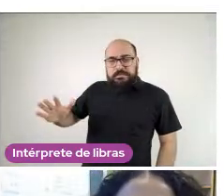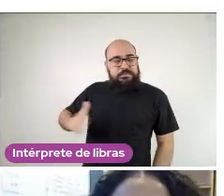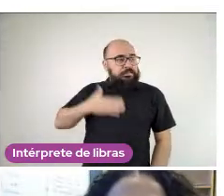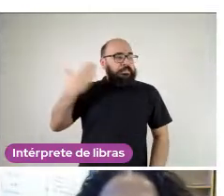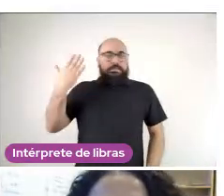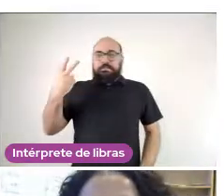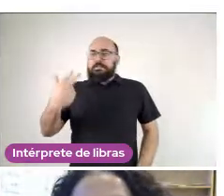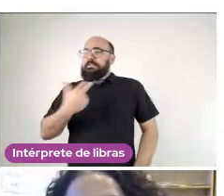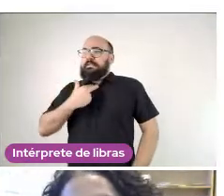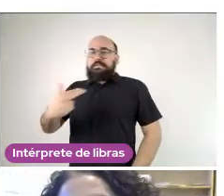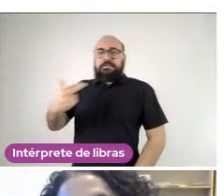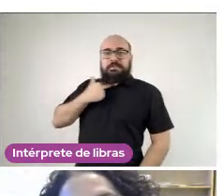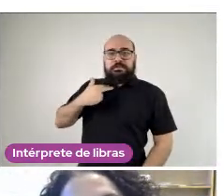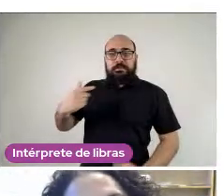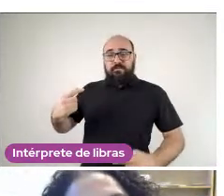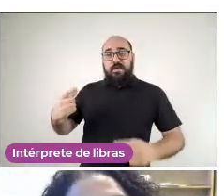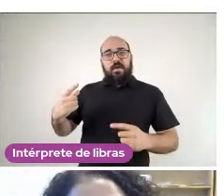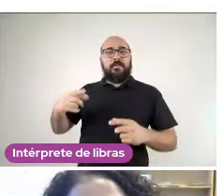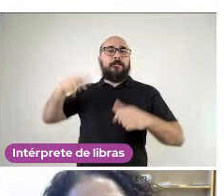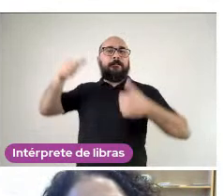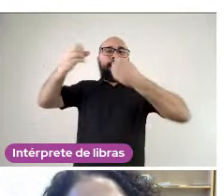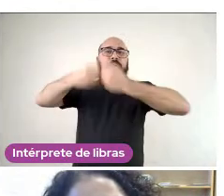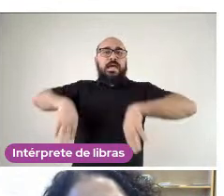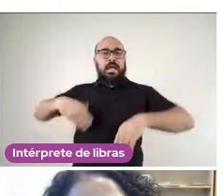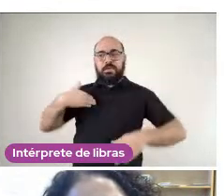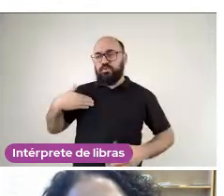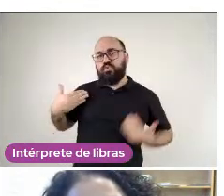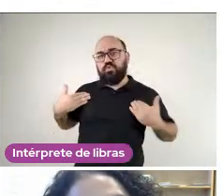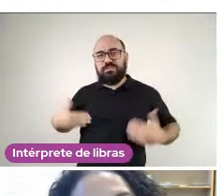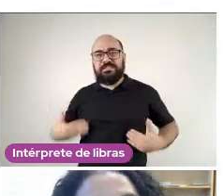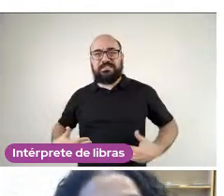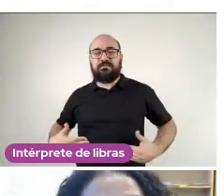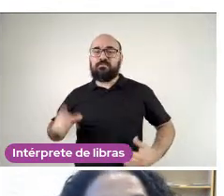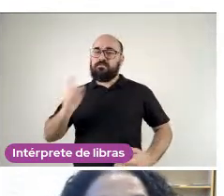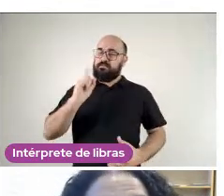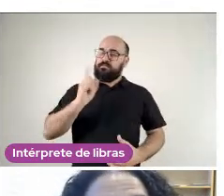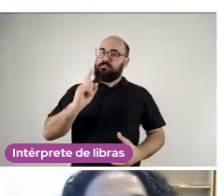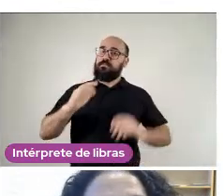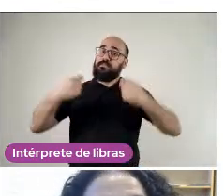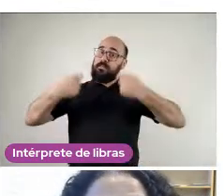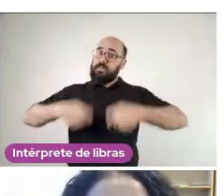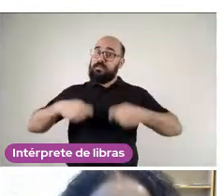ter em consideração o ponto de vista